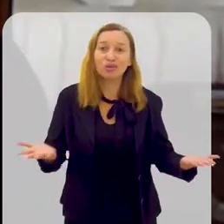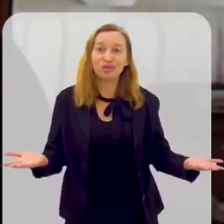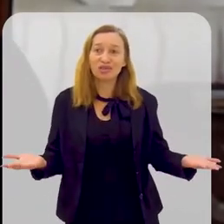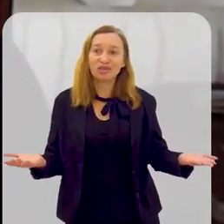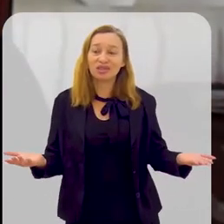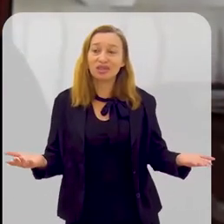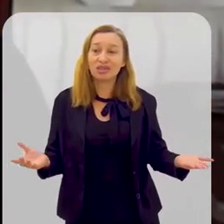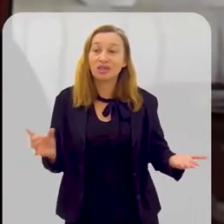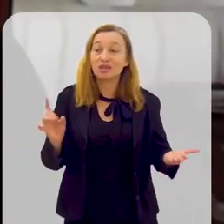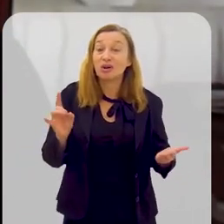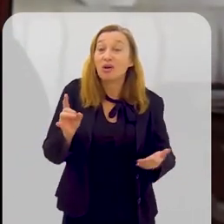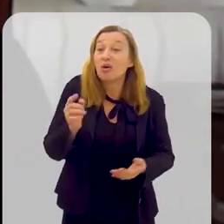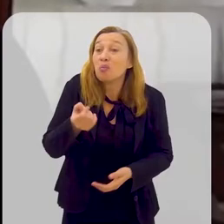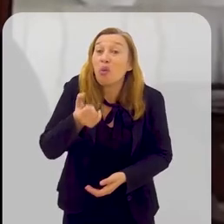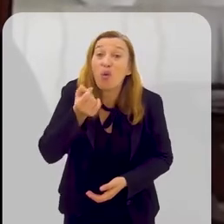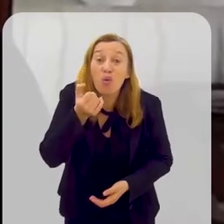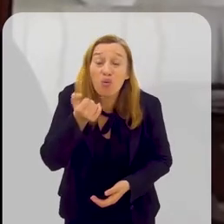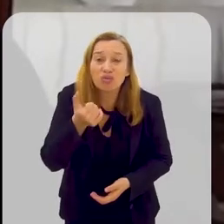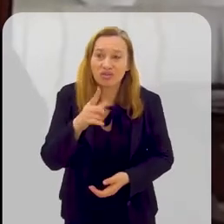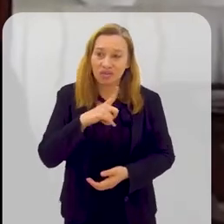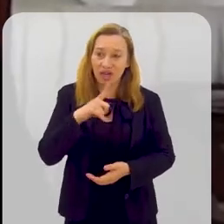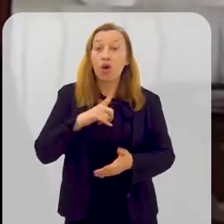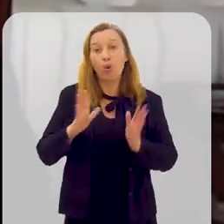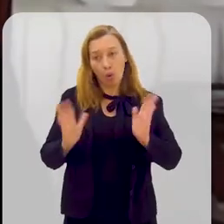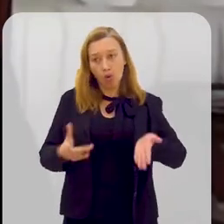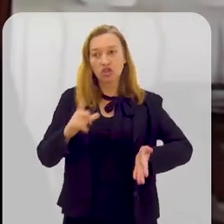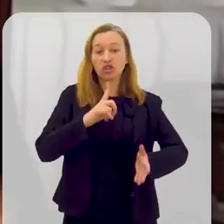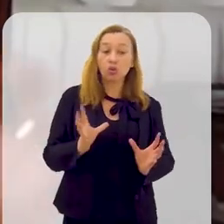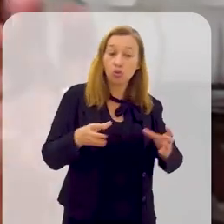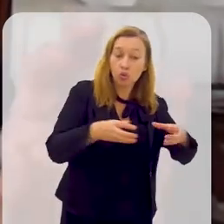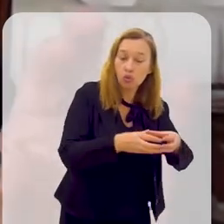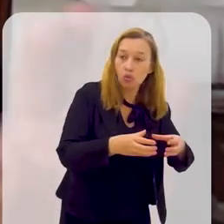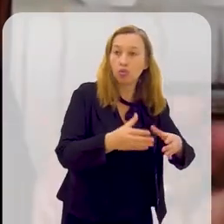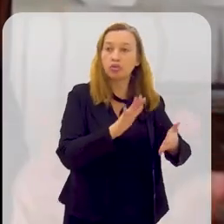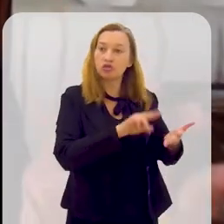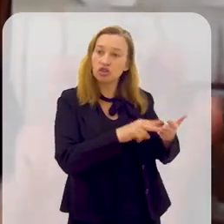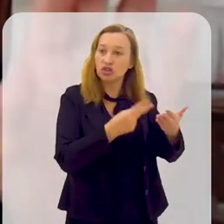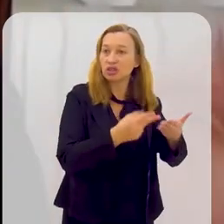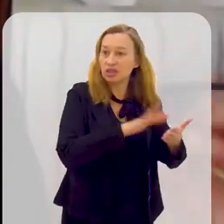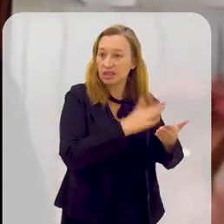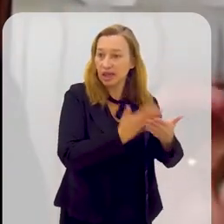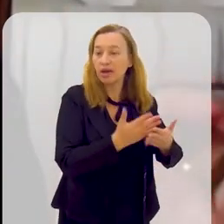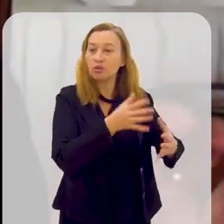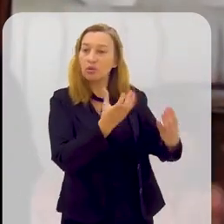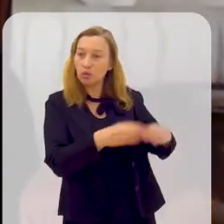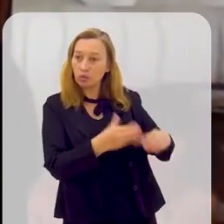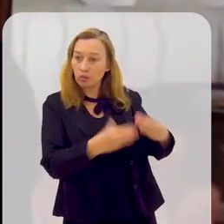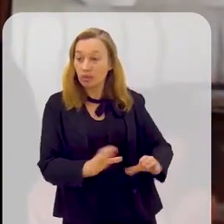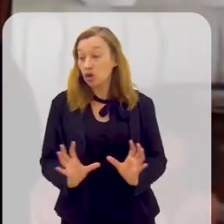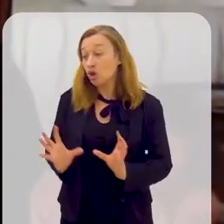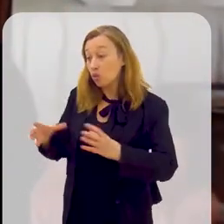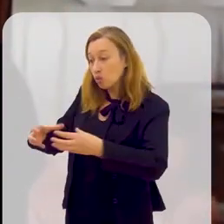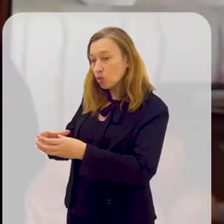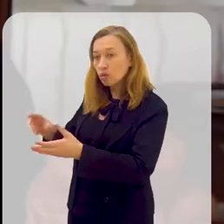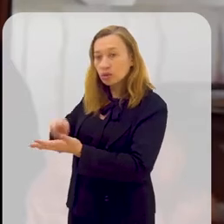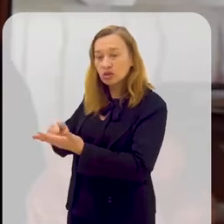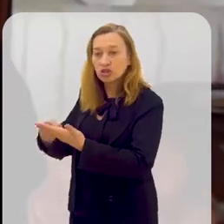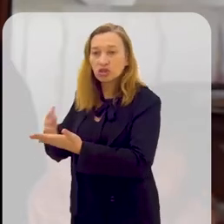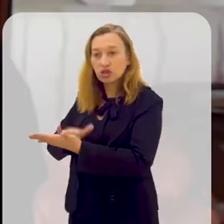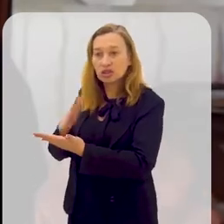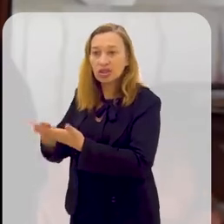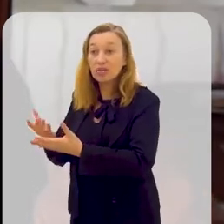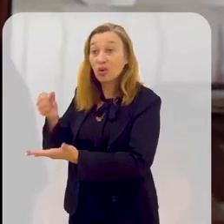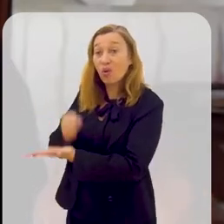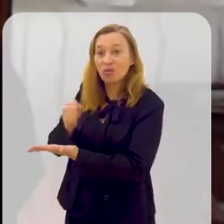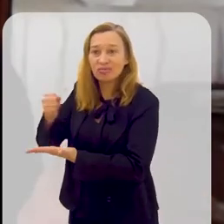mais concurso eles são raros Então hoje tem um grupo de intérpretes concursados e um grupo de